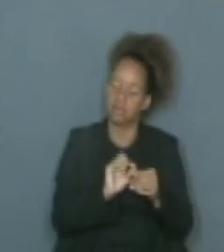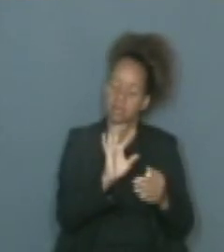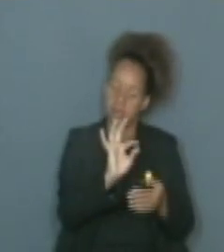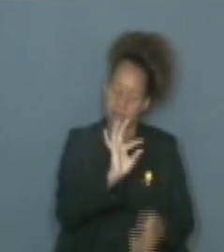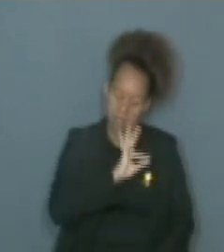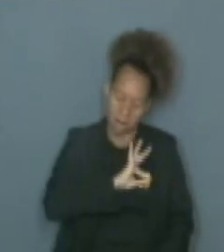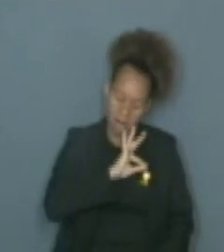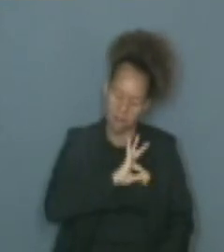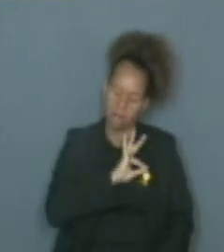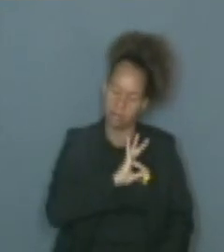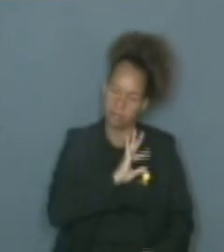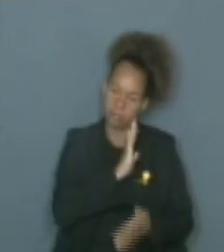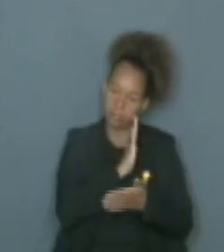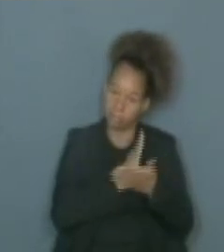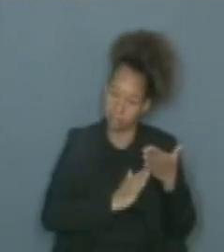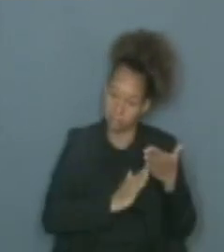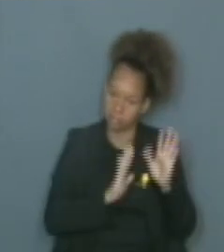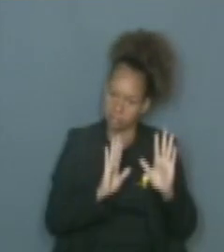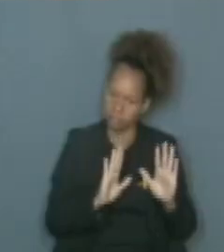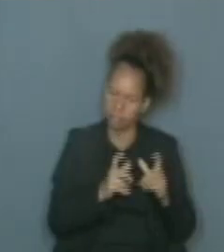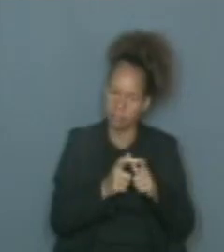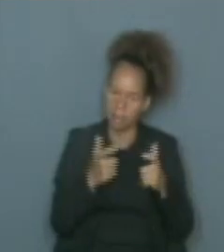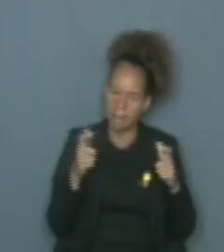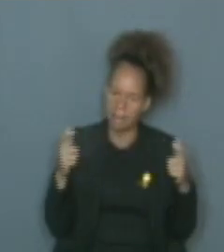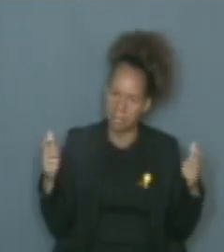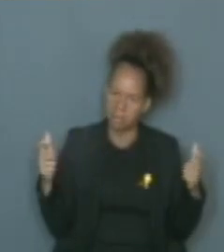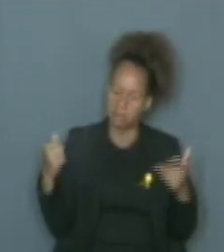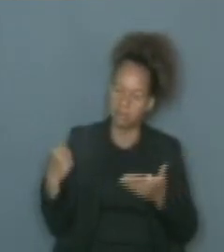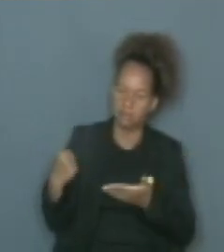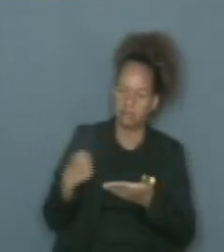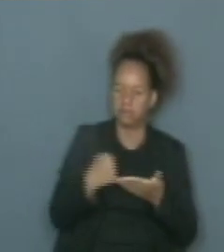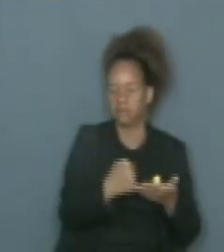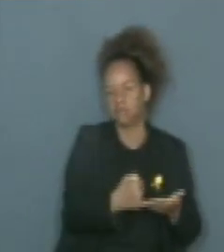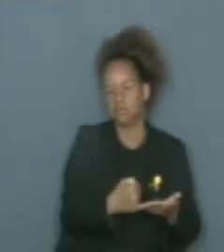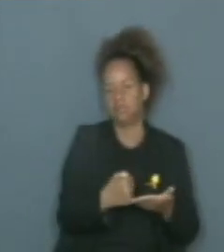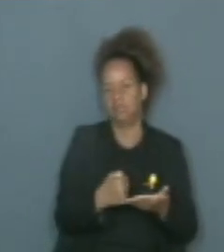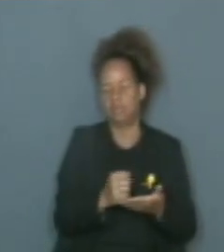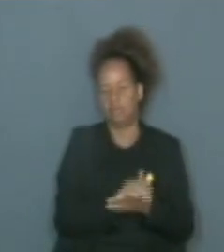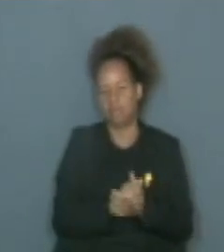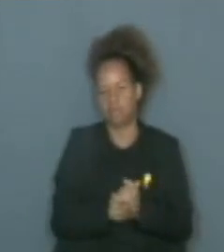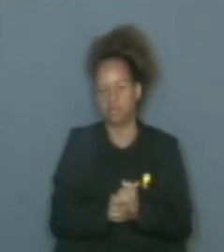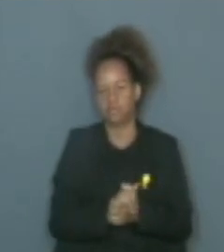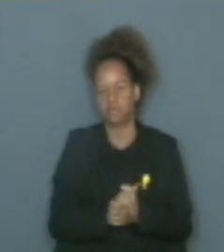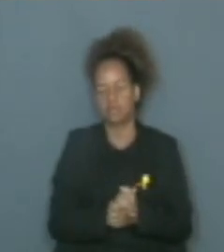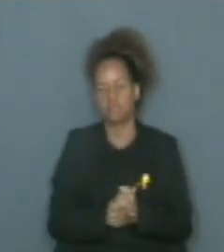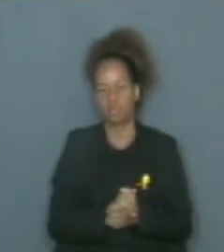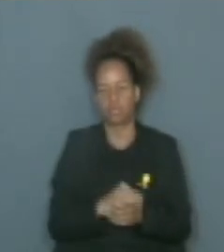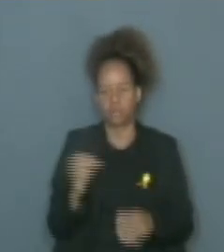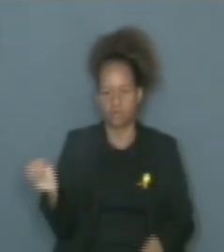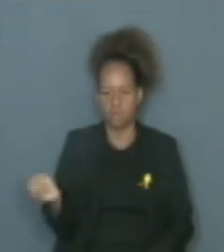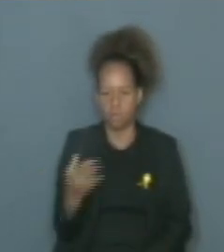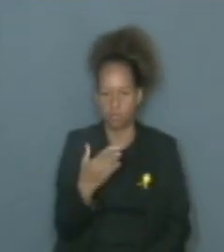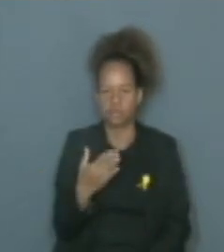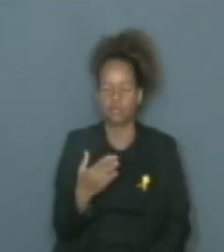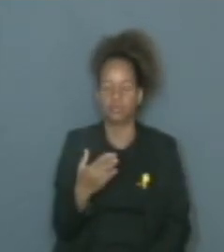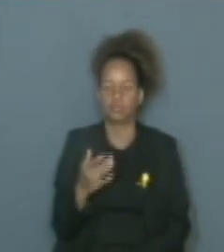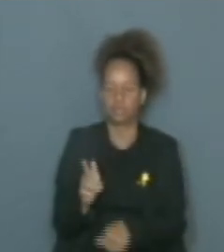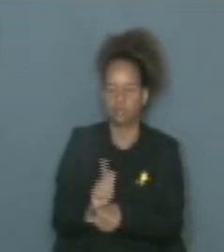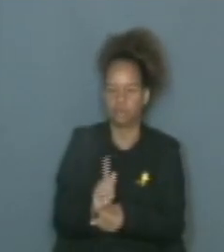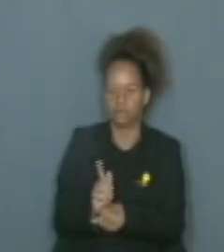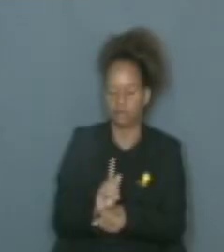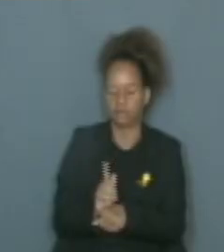recebem. Parte deles, tá? Amplia os benefícios específicos, moderniza a gestão